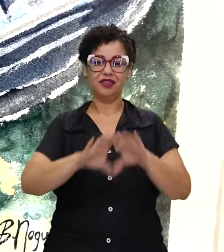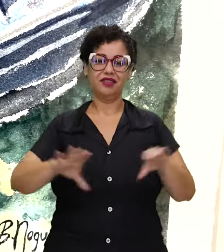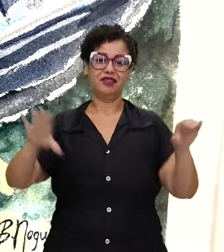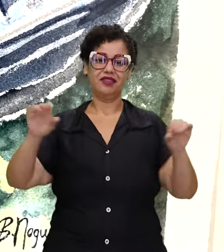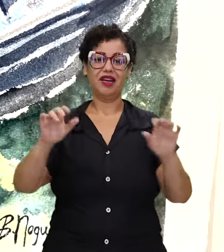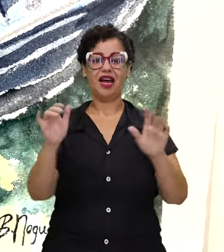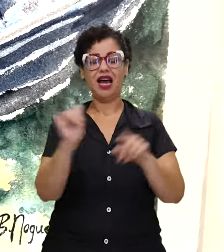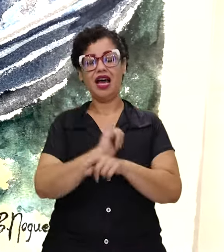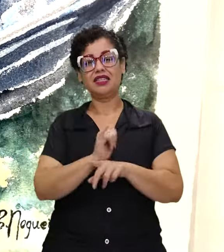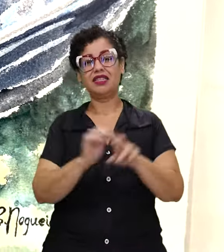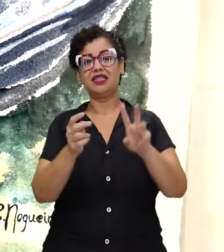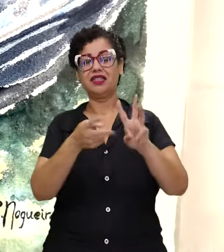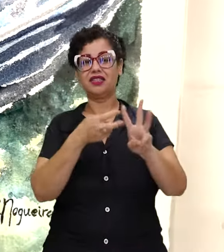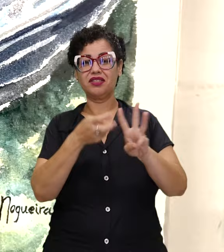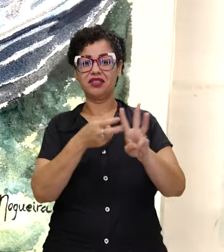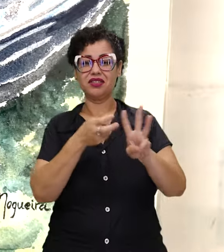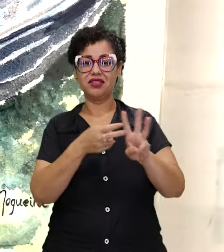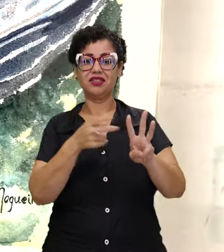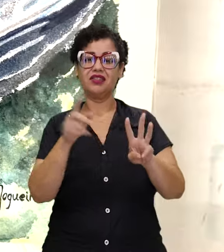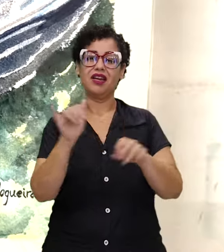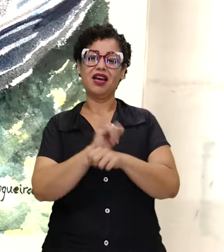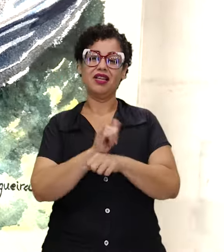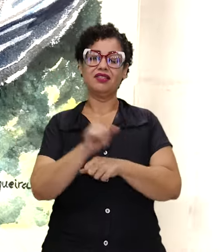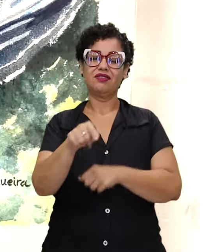indígena, às vezes vocês conhecem